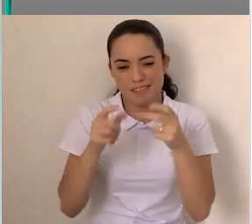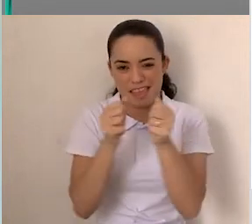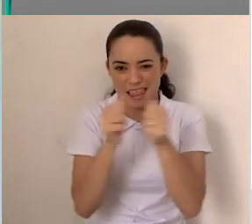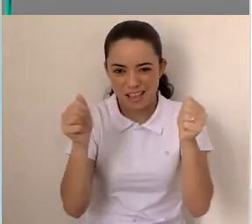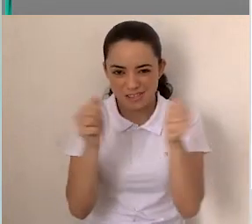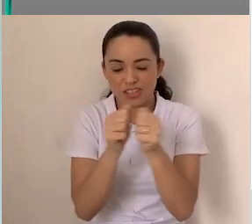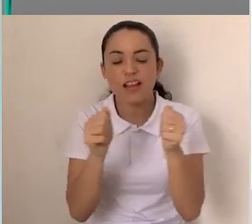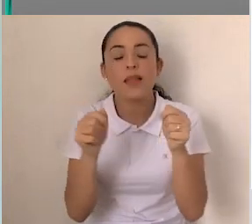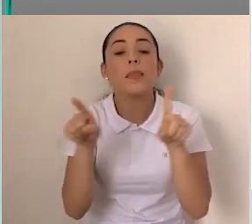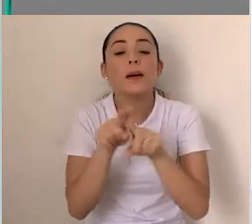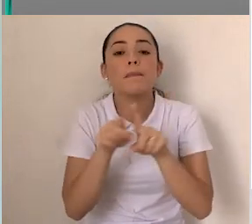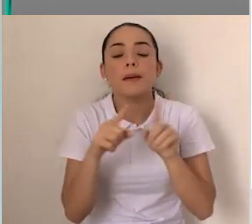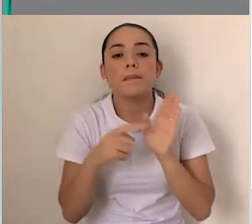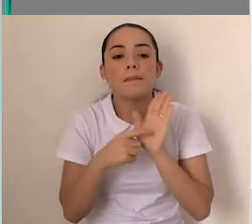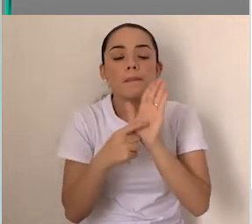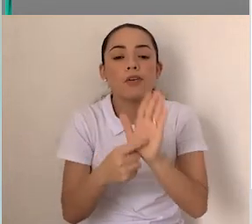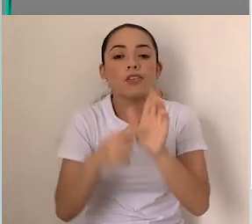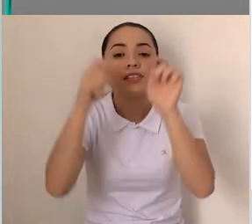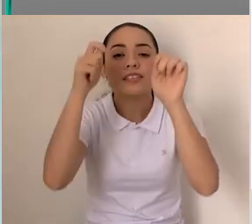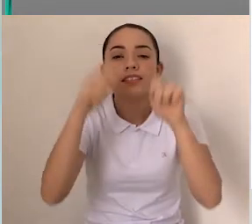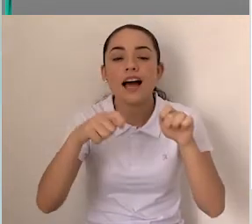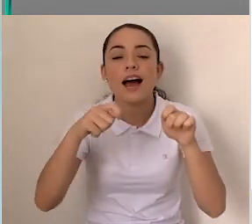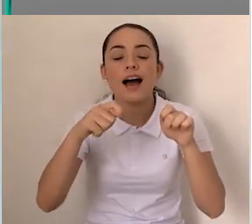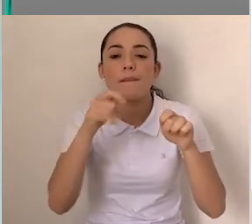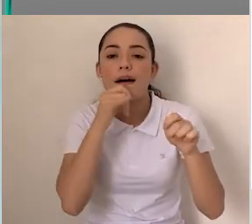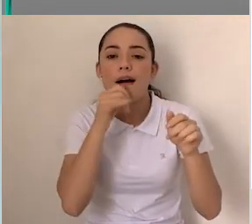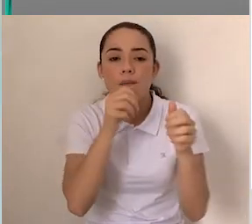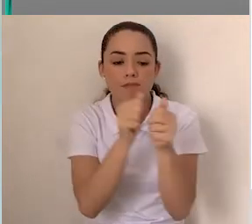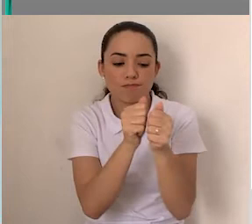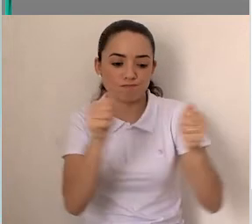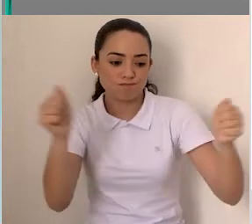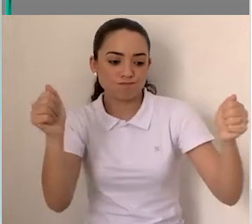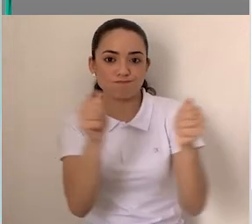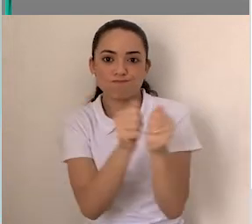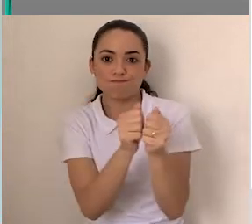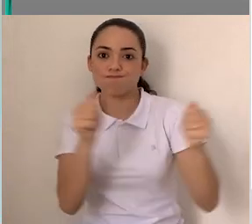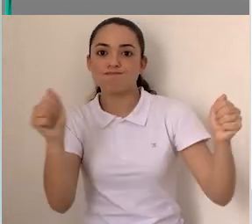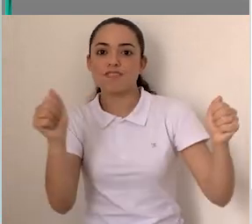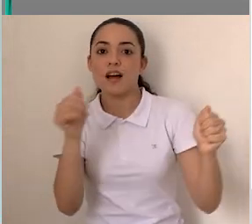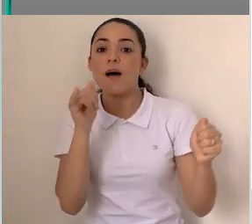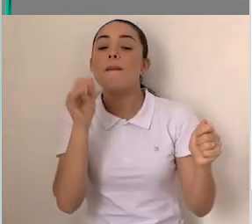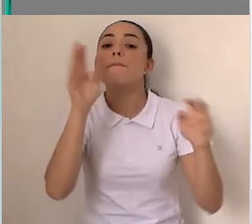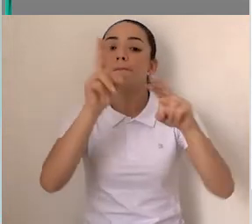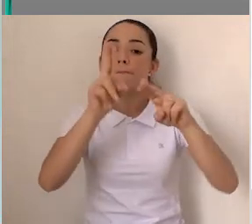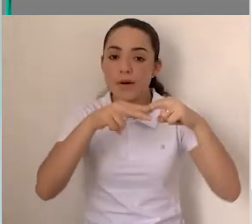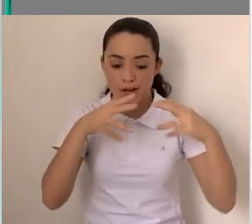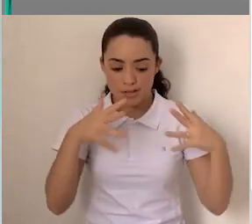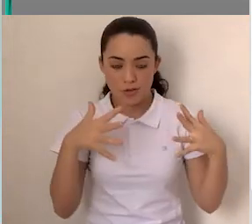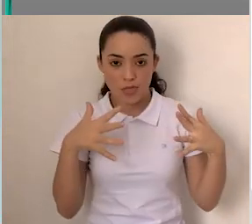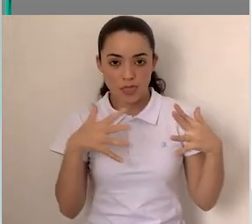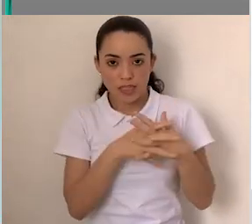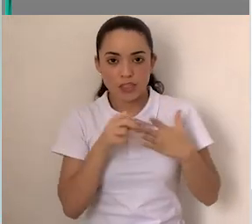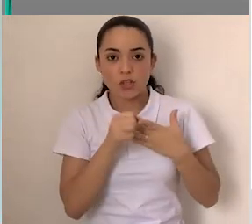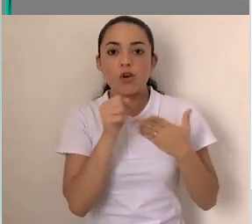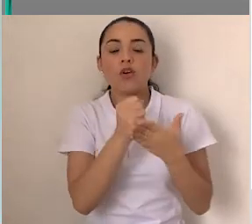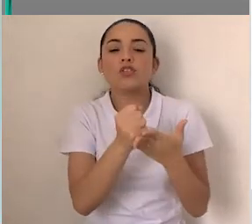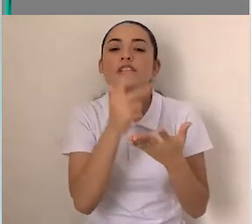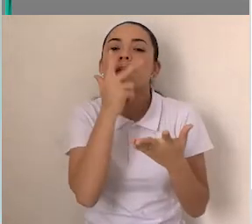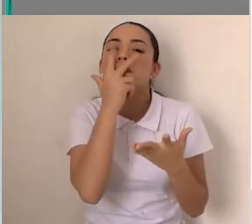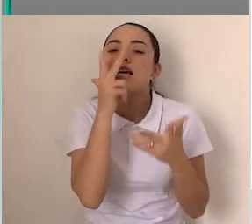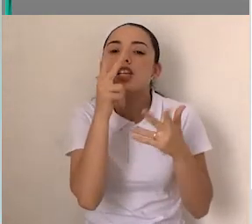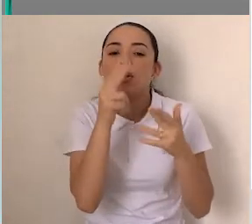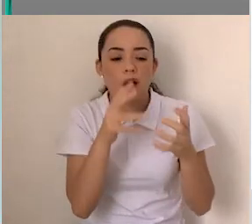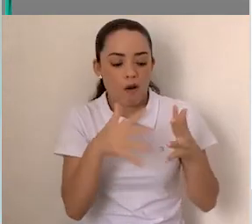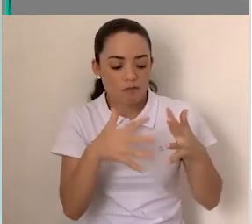por fibras elásticas. As fibras elásticas, por sua vez, apresentam alta capacidade de distensão, dando ao